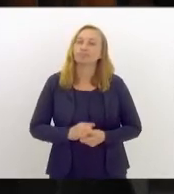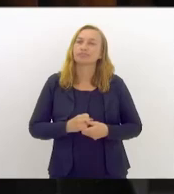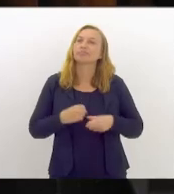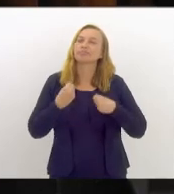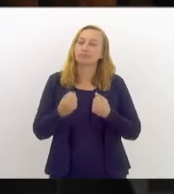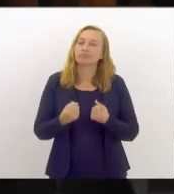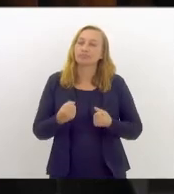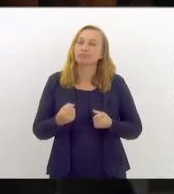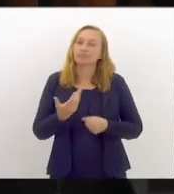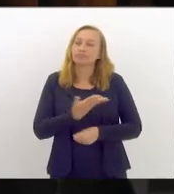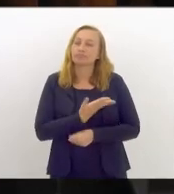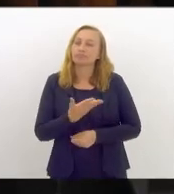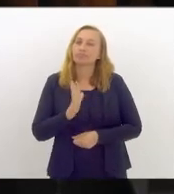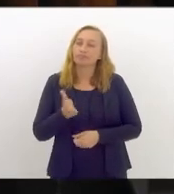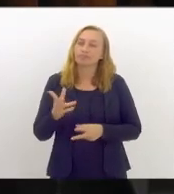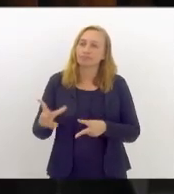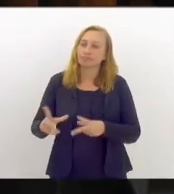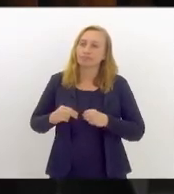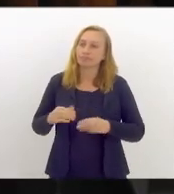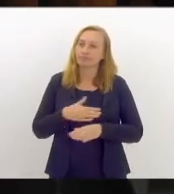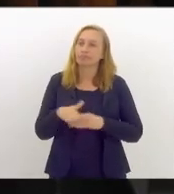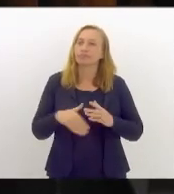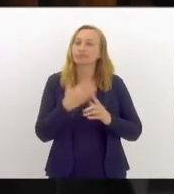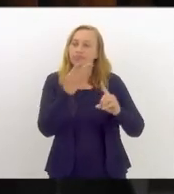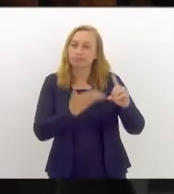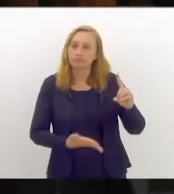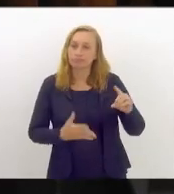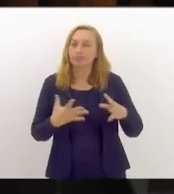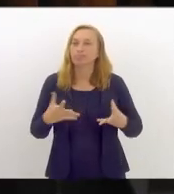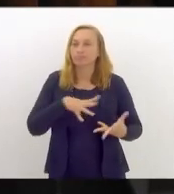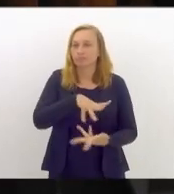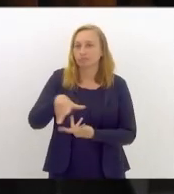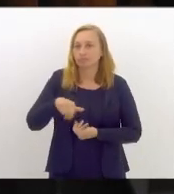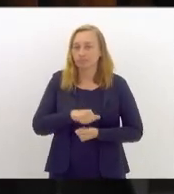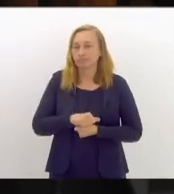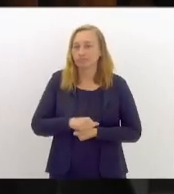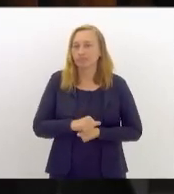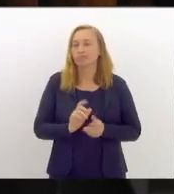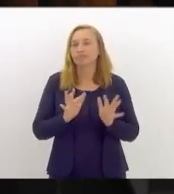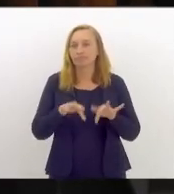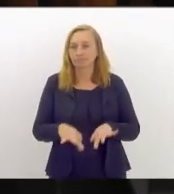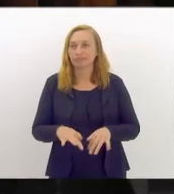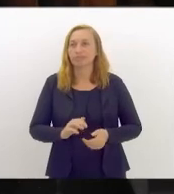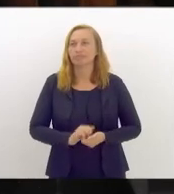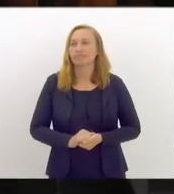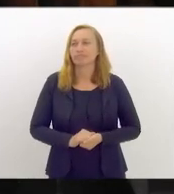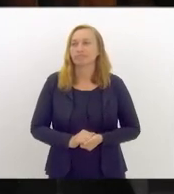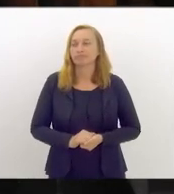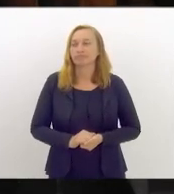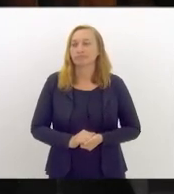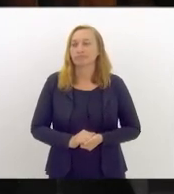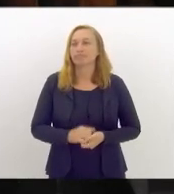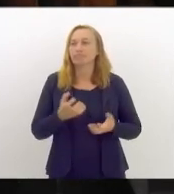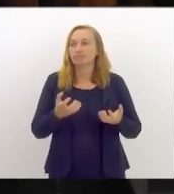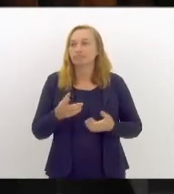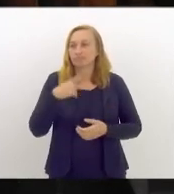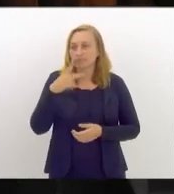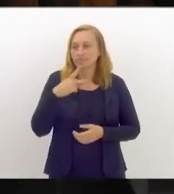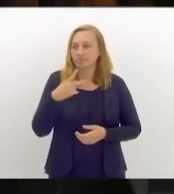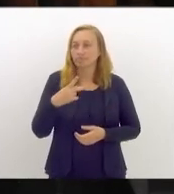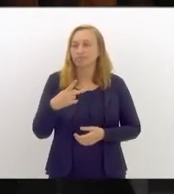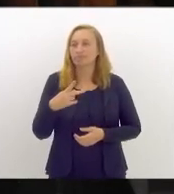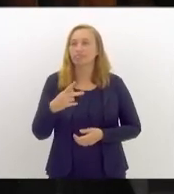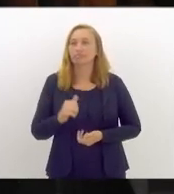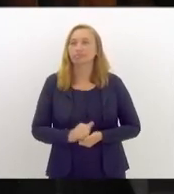já seria merecedor de todas as homenagens desse mundo para encerrar quero dizer que como